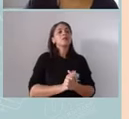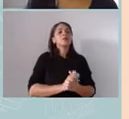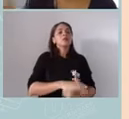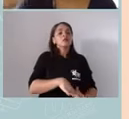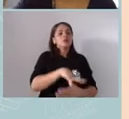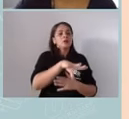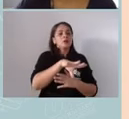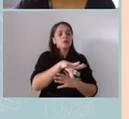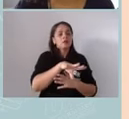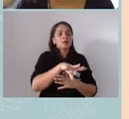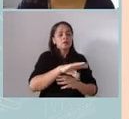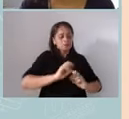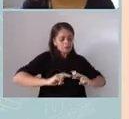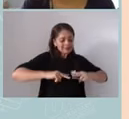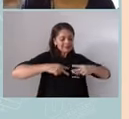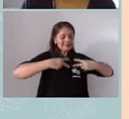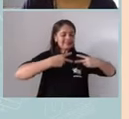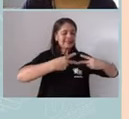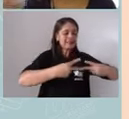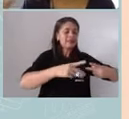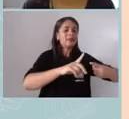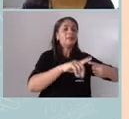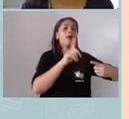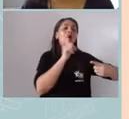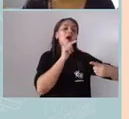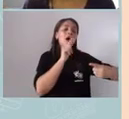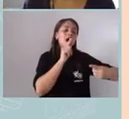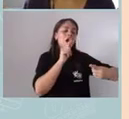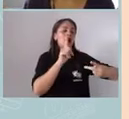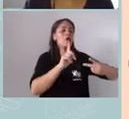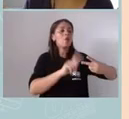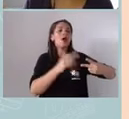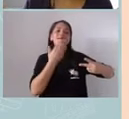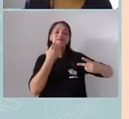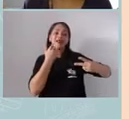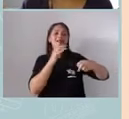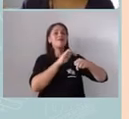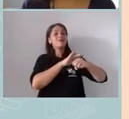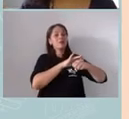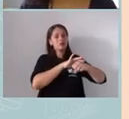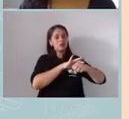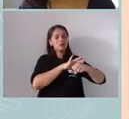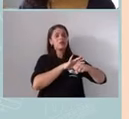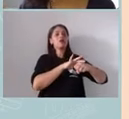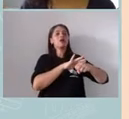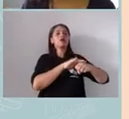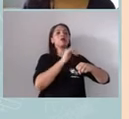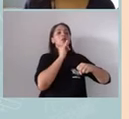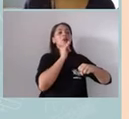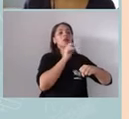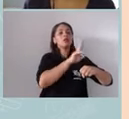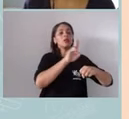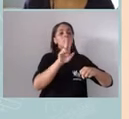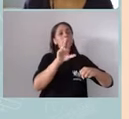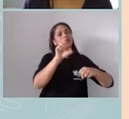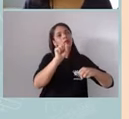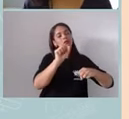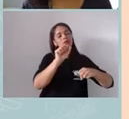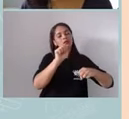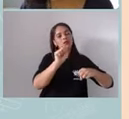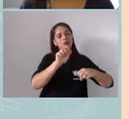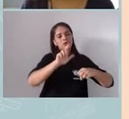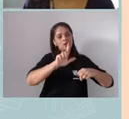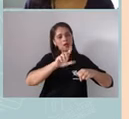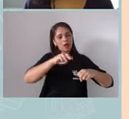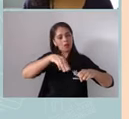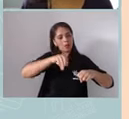a gente não lava as mãos e pega lá na nossa salada, enfim. E aí a salmonela é a mais conhecida, certo? A gente tem a